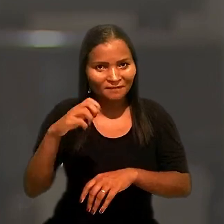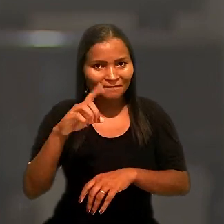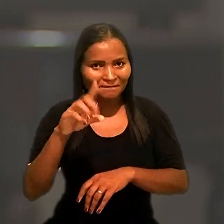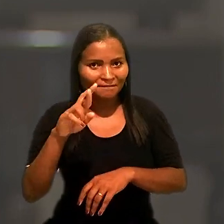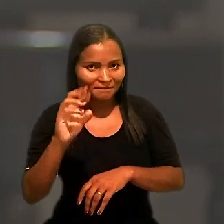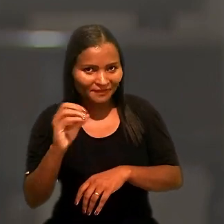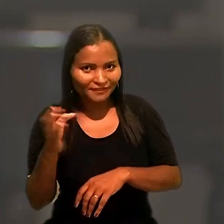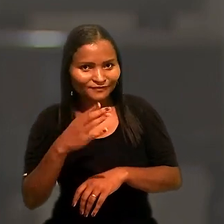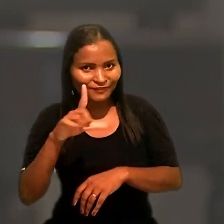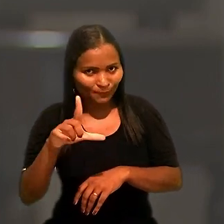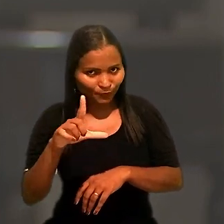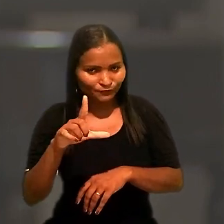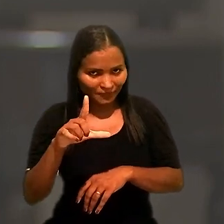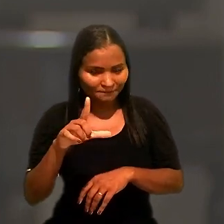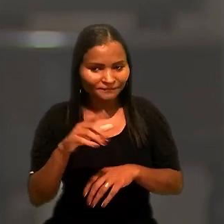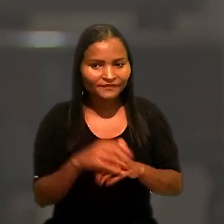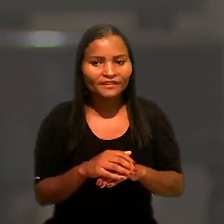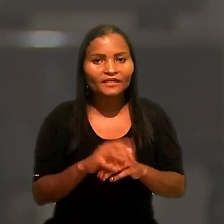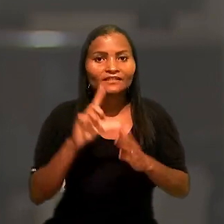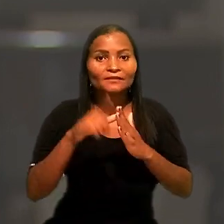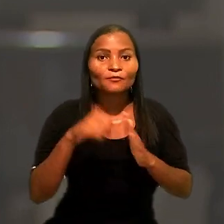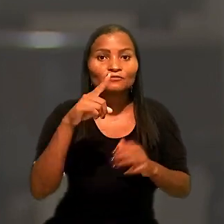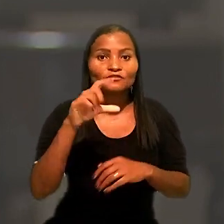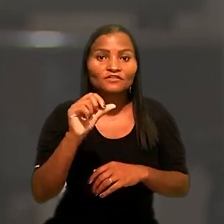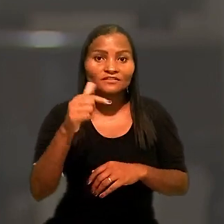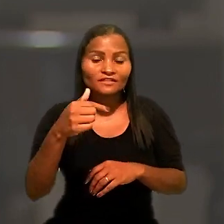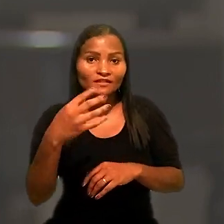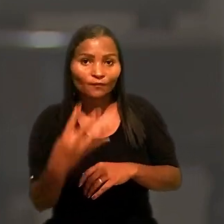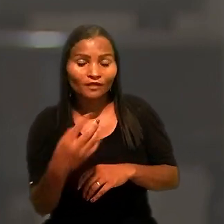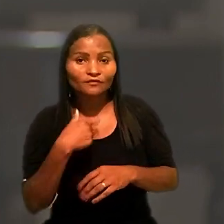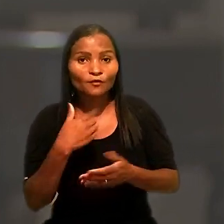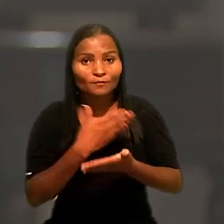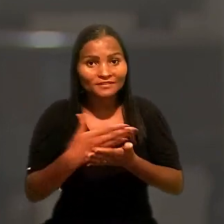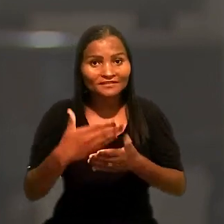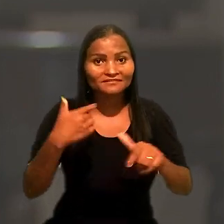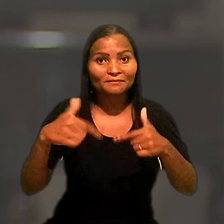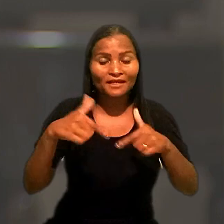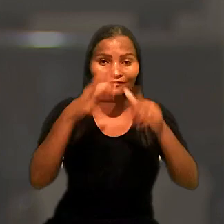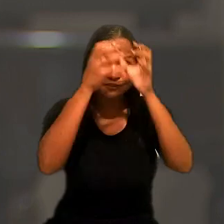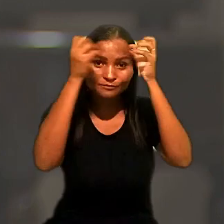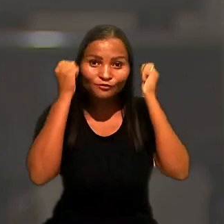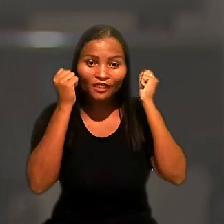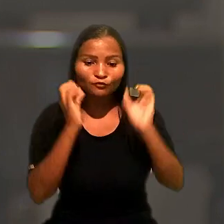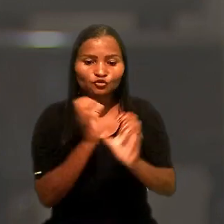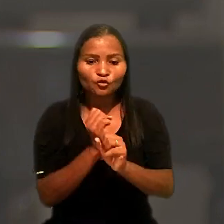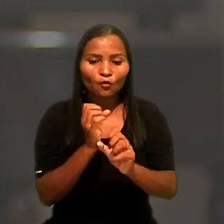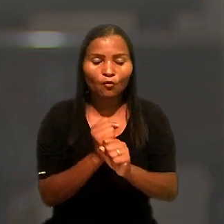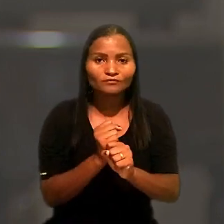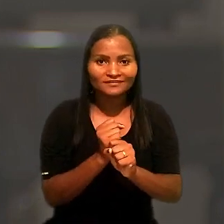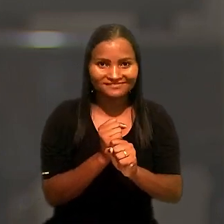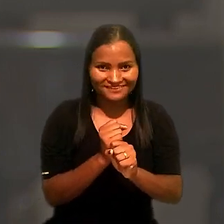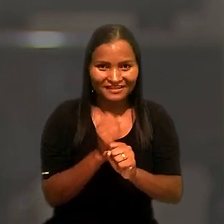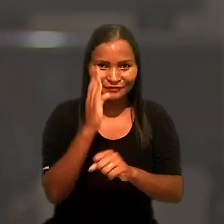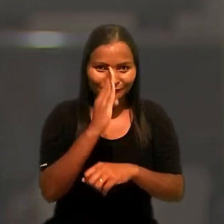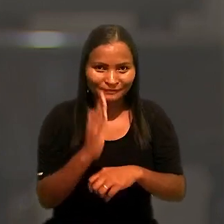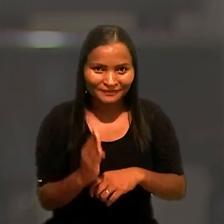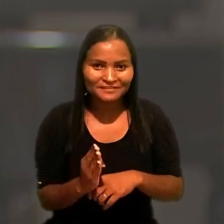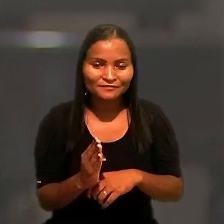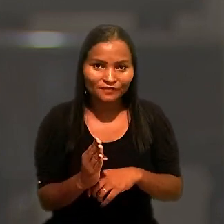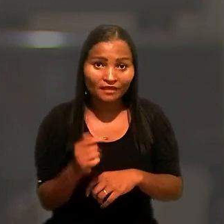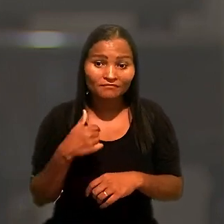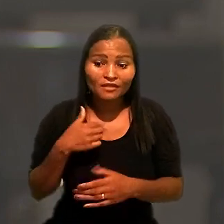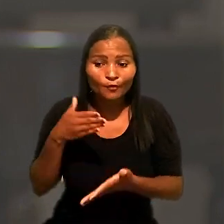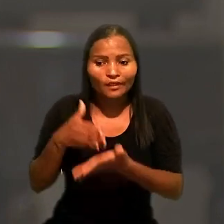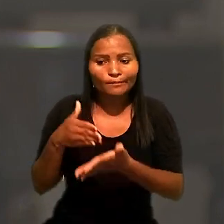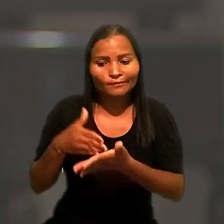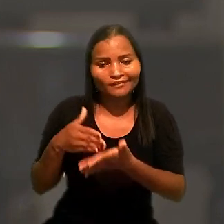74, eu passei a trabalhar no Tribunal de Contas da União. Aí limitei a minha advocacia de